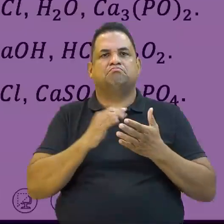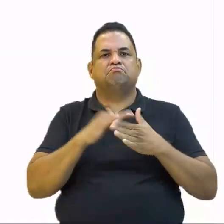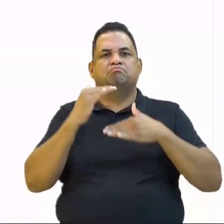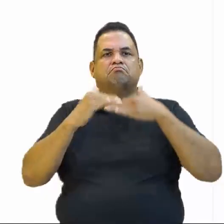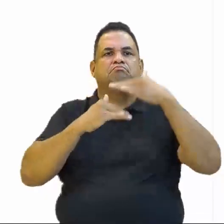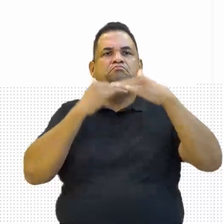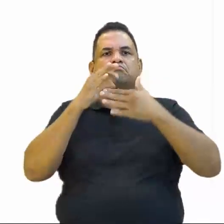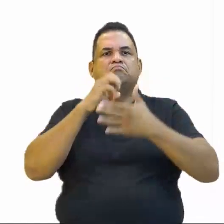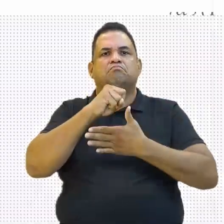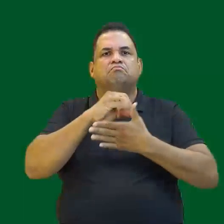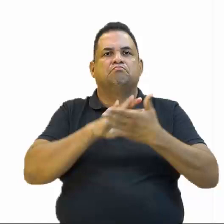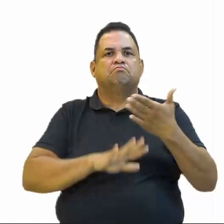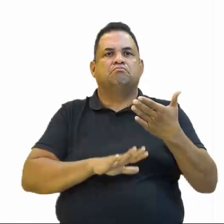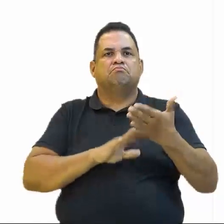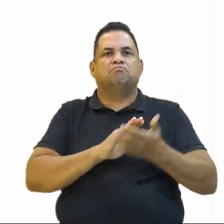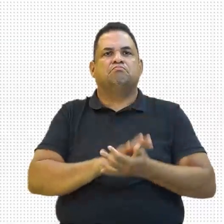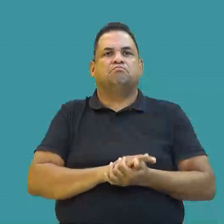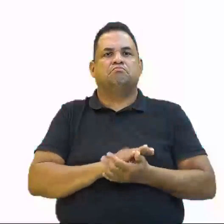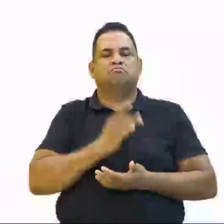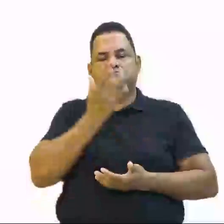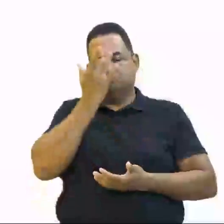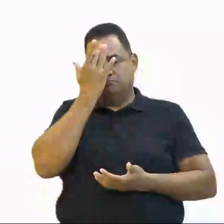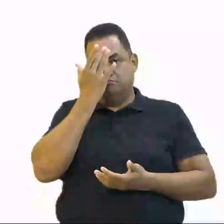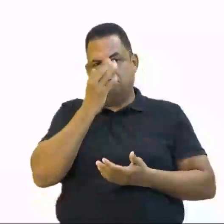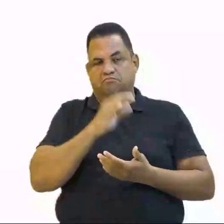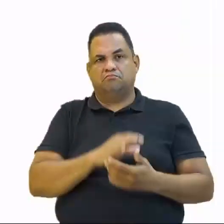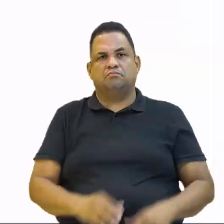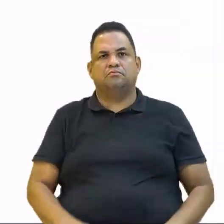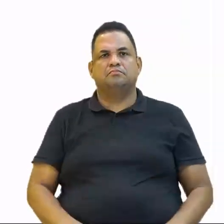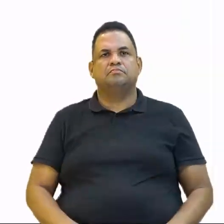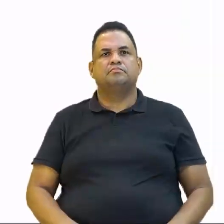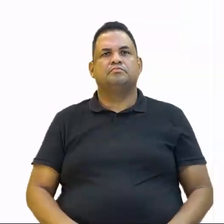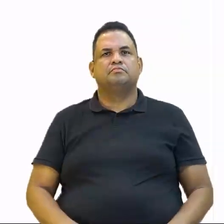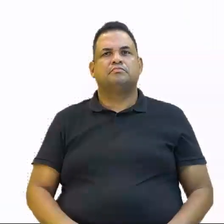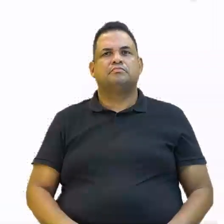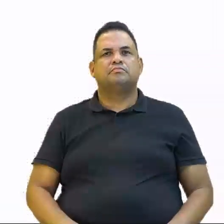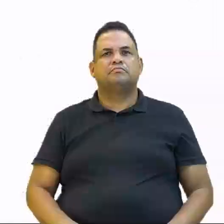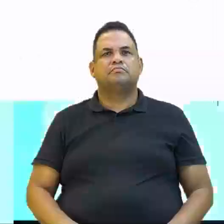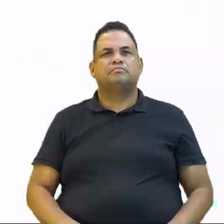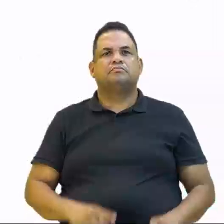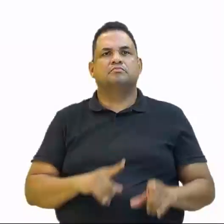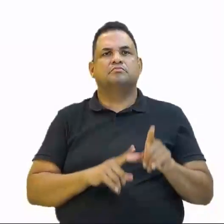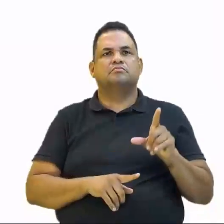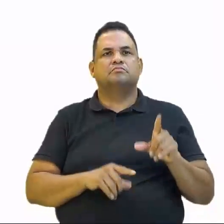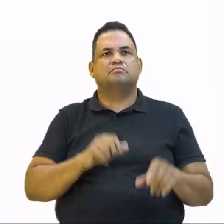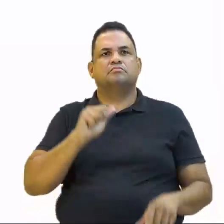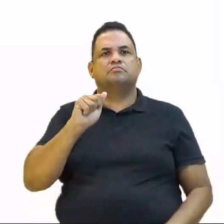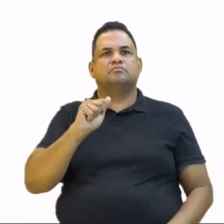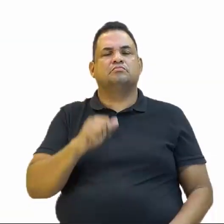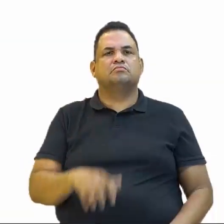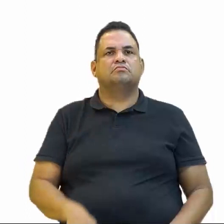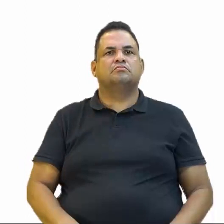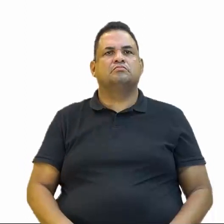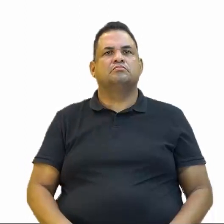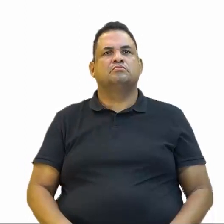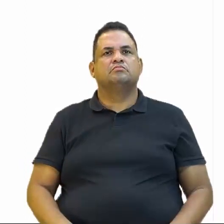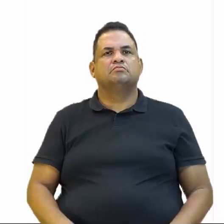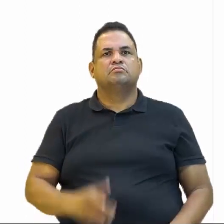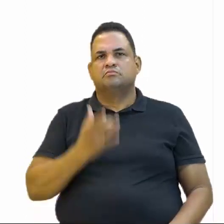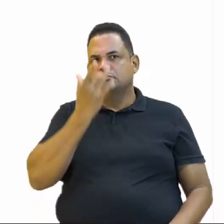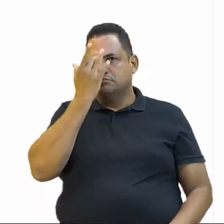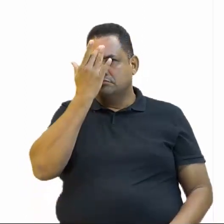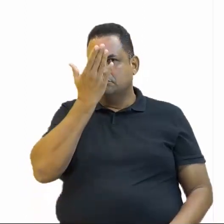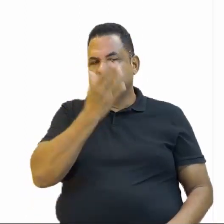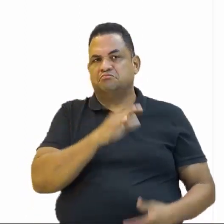a atividade com maior facilidade. Então vamos aqui na letra A. Na letra A fica muito fácil a gente